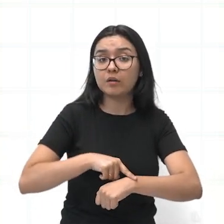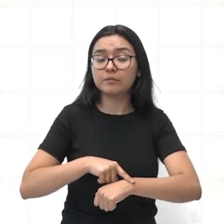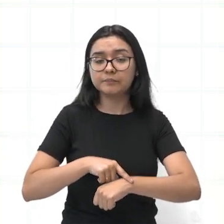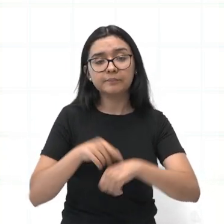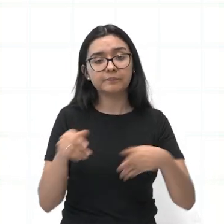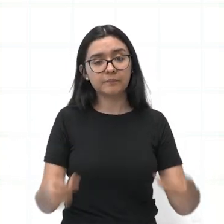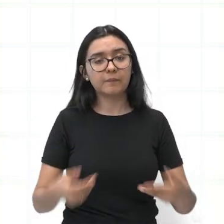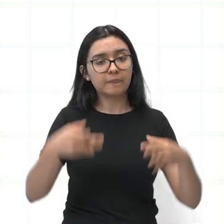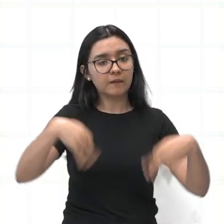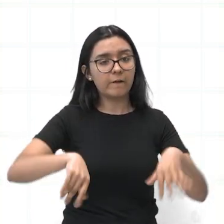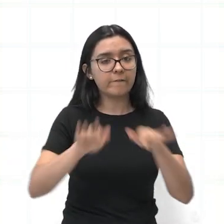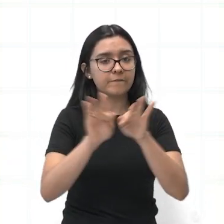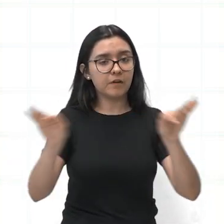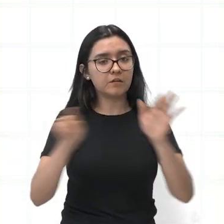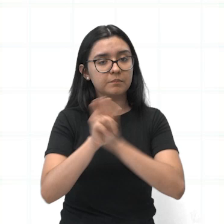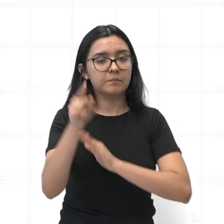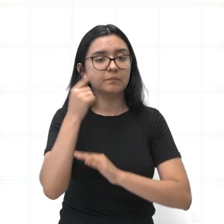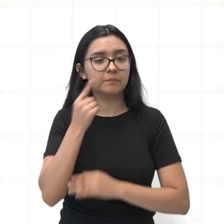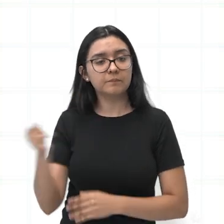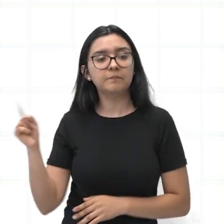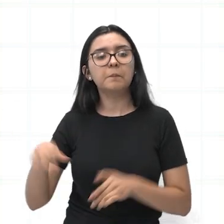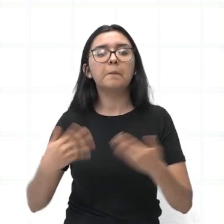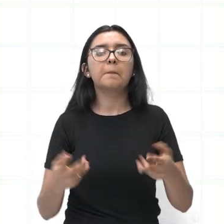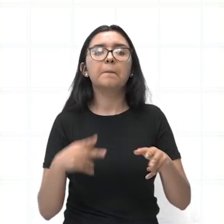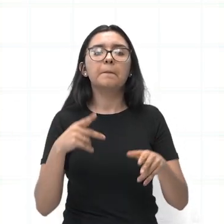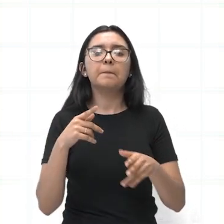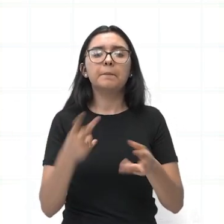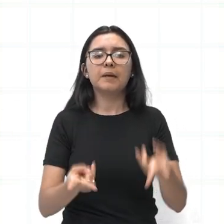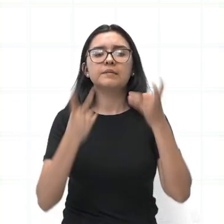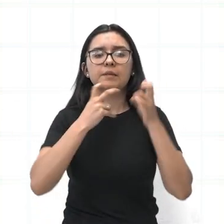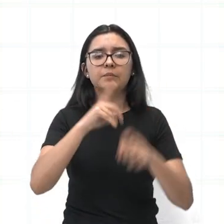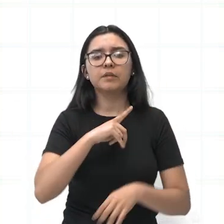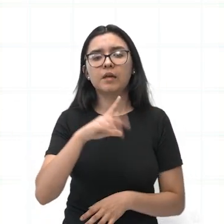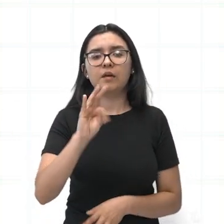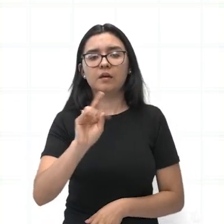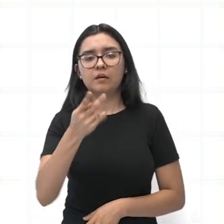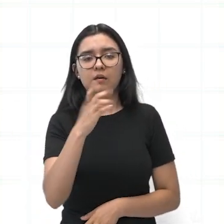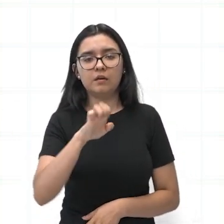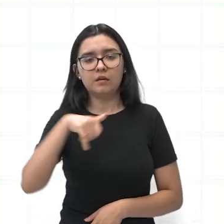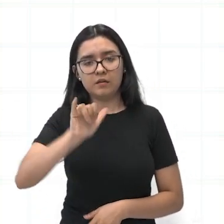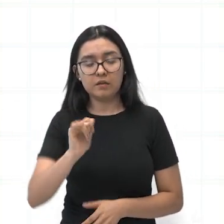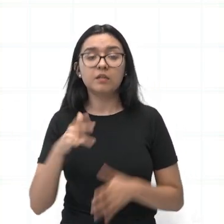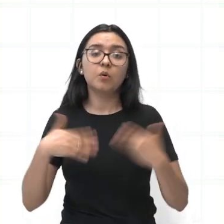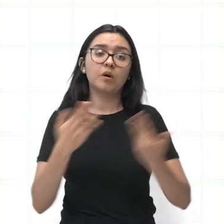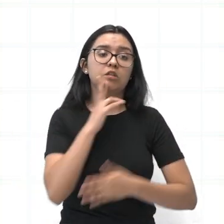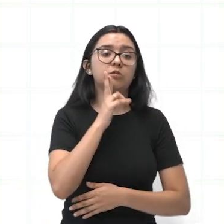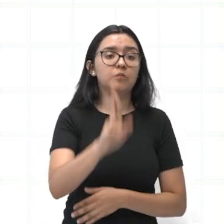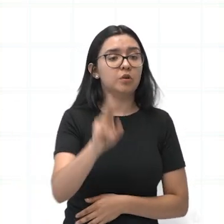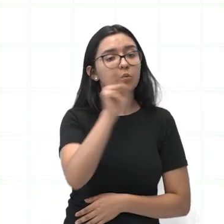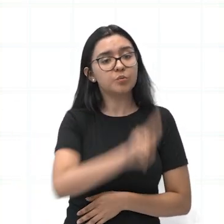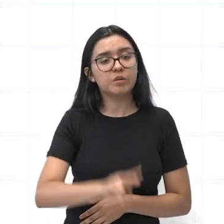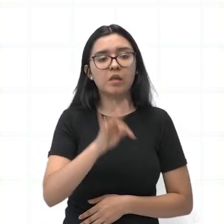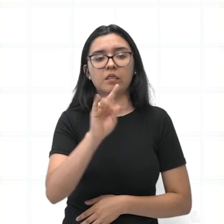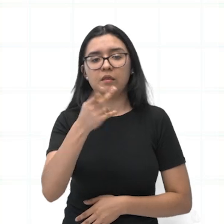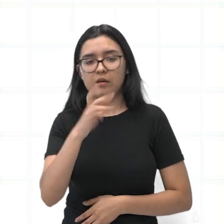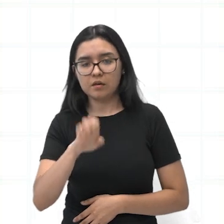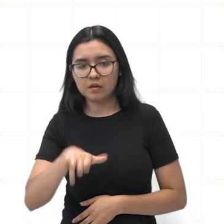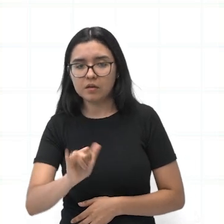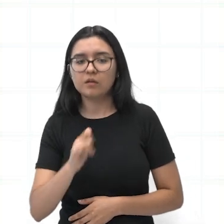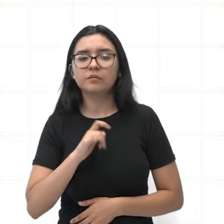E aí, vejam que eu tenho they, responderão com they. Qual é o verbo?